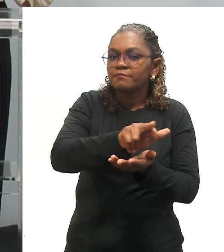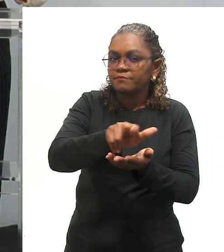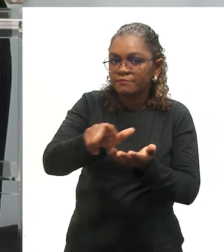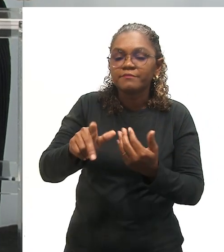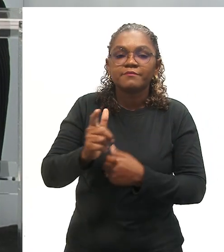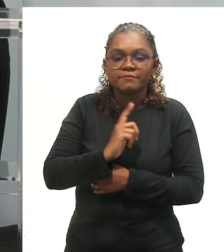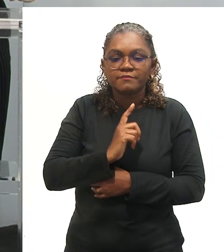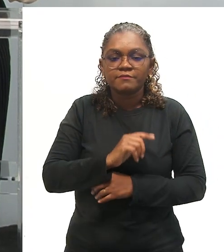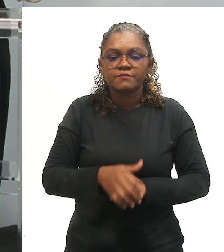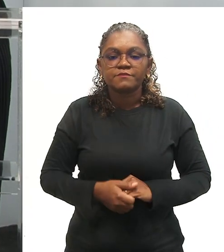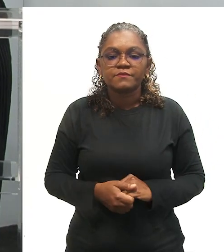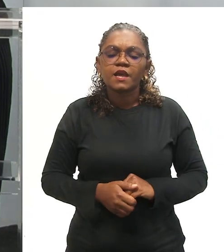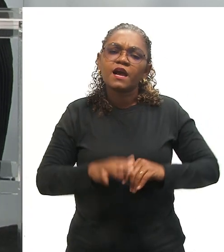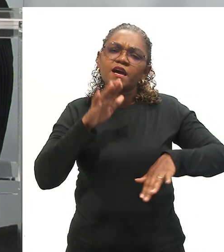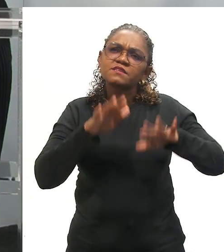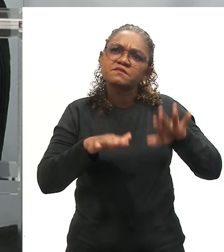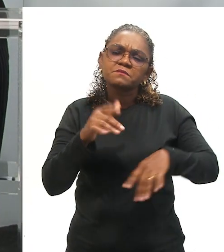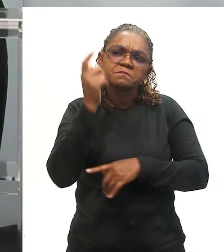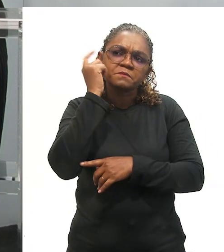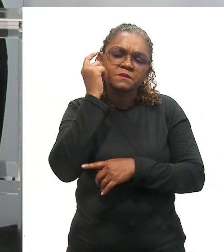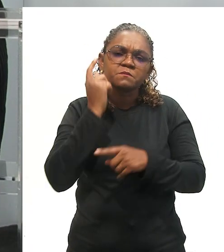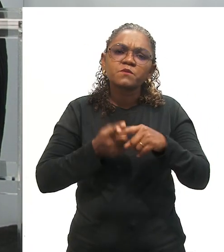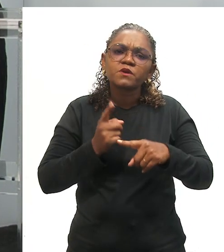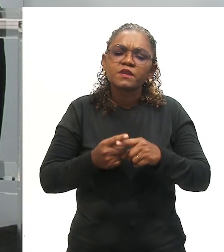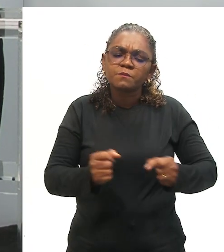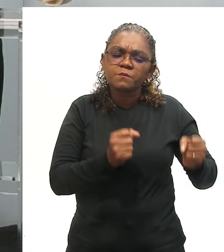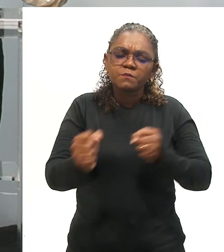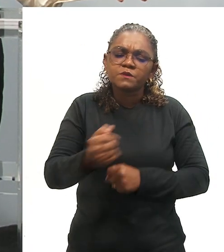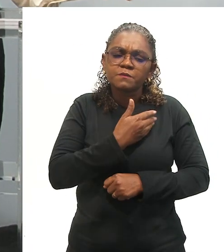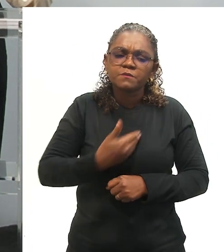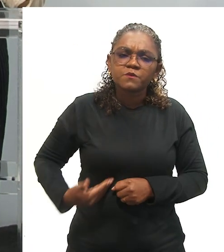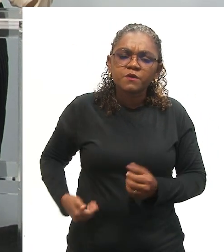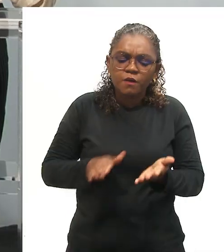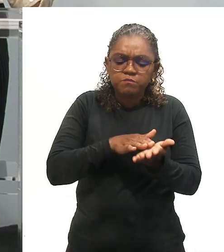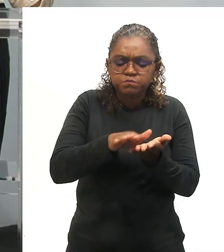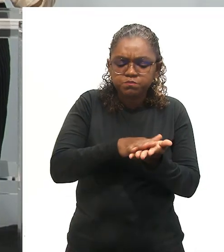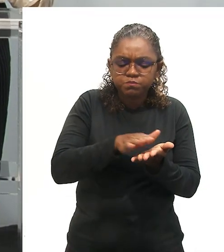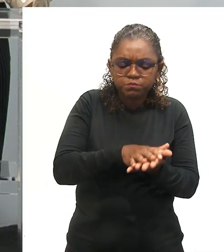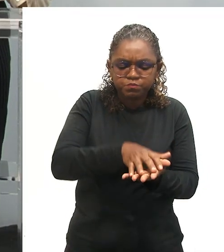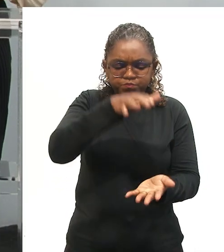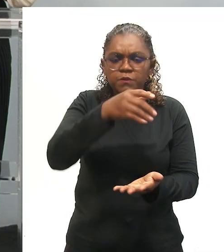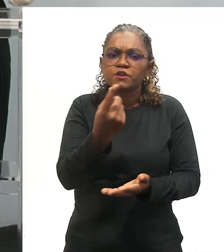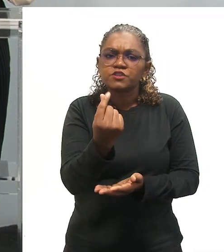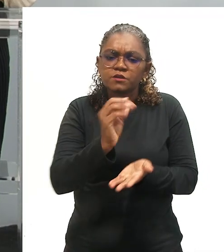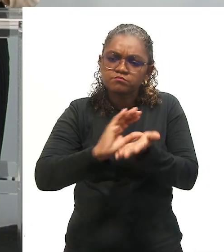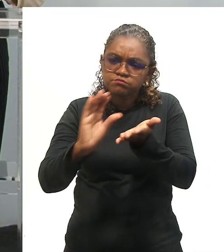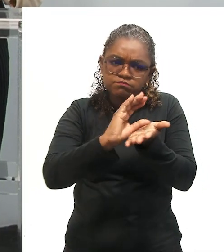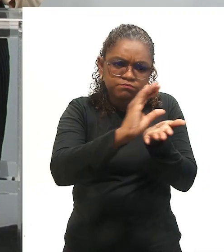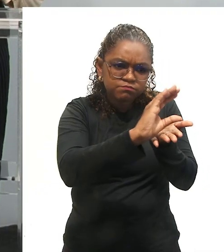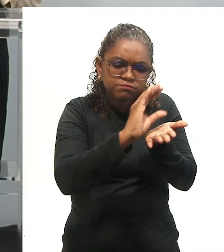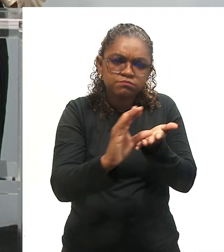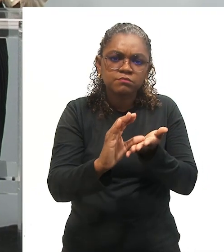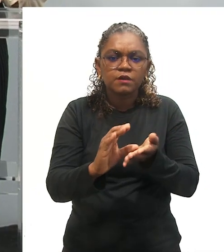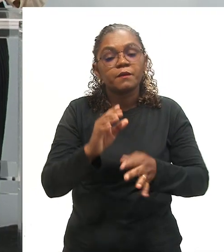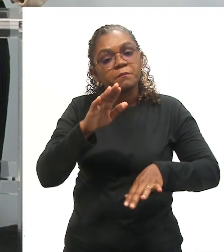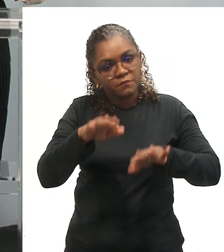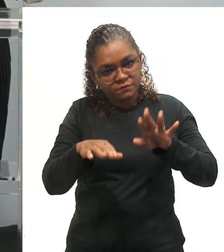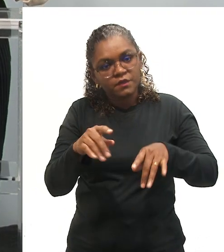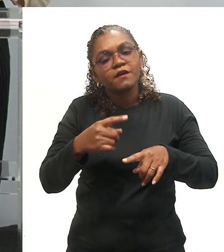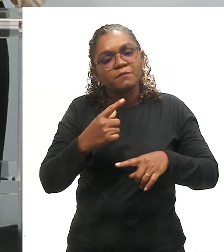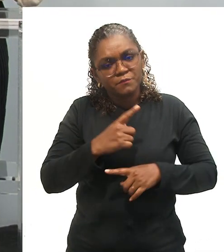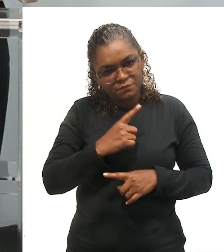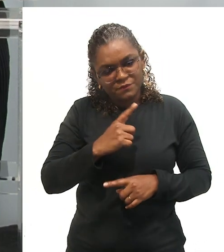né? Por que o Estado não imprime muito mais dinheiro e coloca dinheiro na mão de todo mundo, deixa todo mundo rico? O Estado muitas vezes tem sim